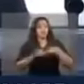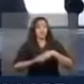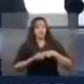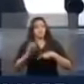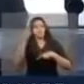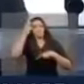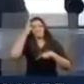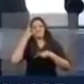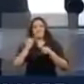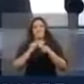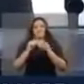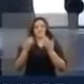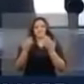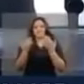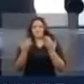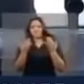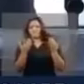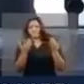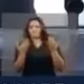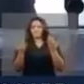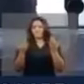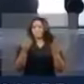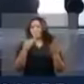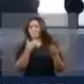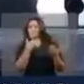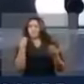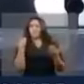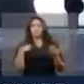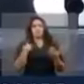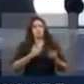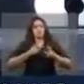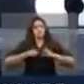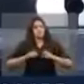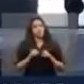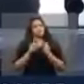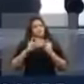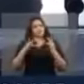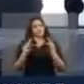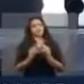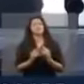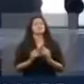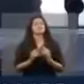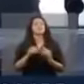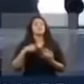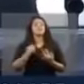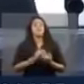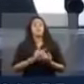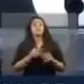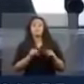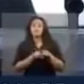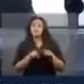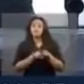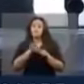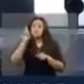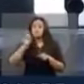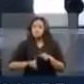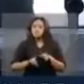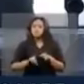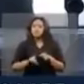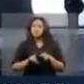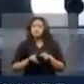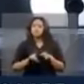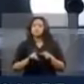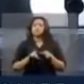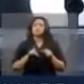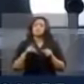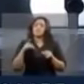que faz apologia à morte, defendemos a família e somos favoráveis ao direito inviolável e à